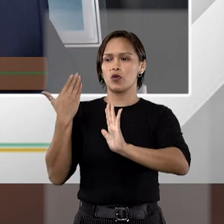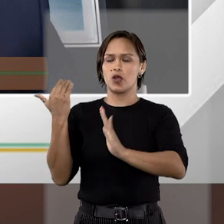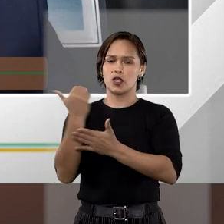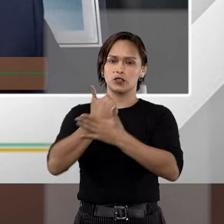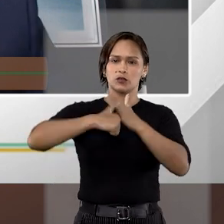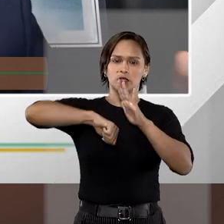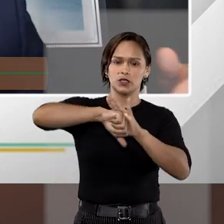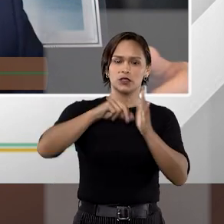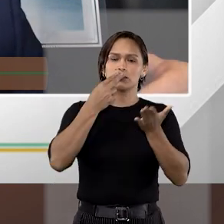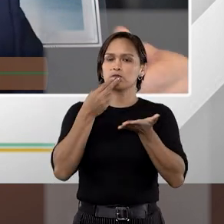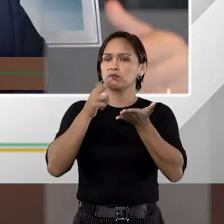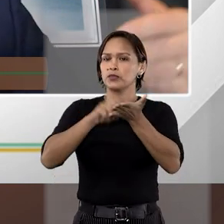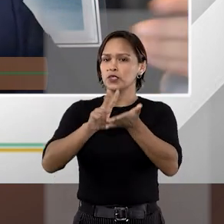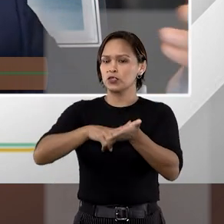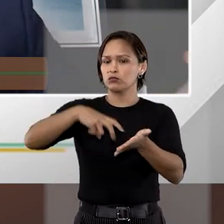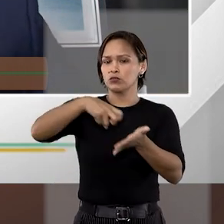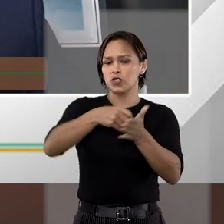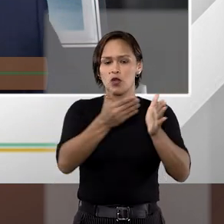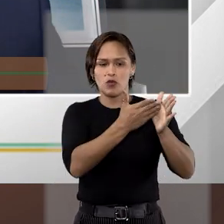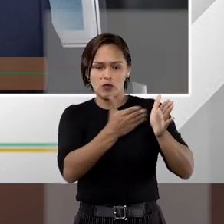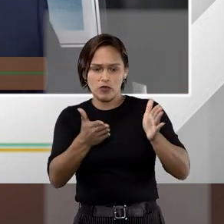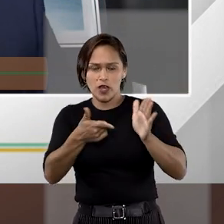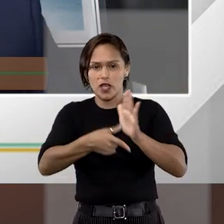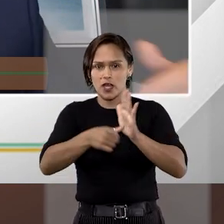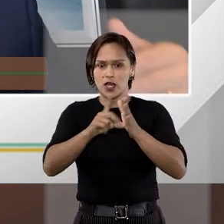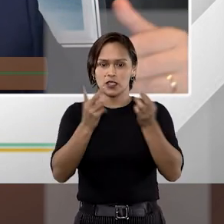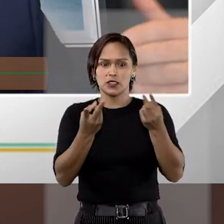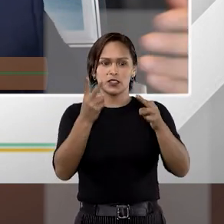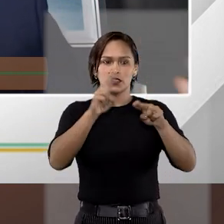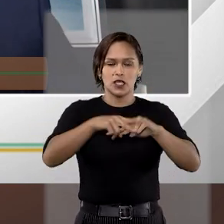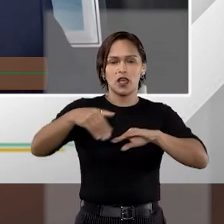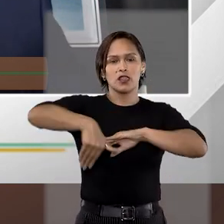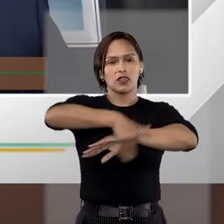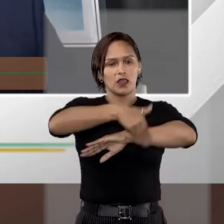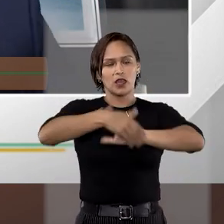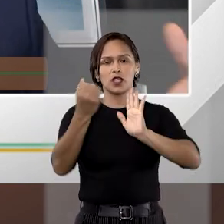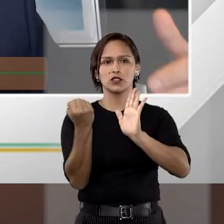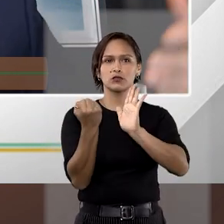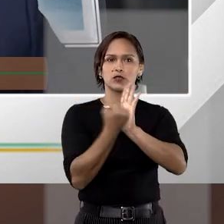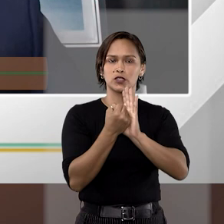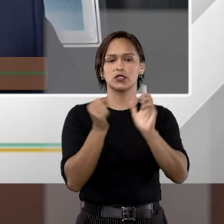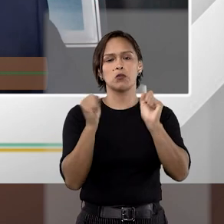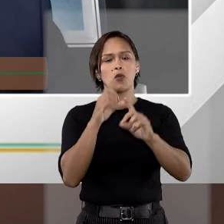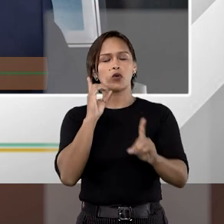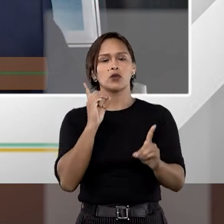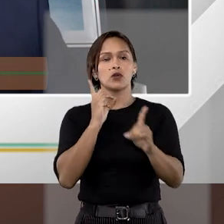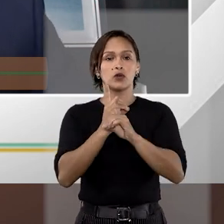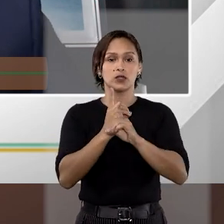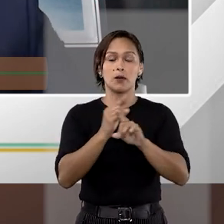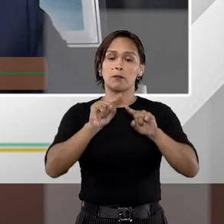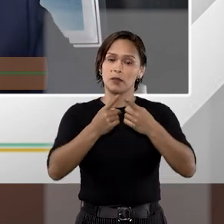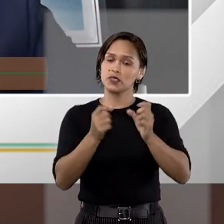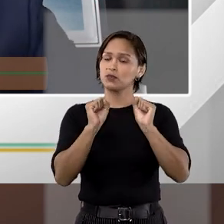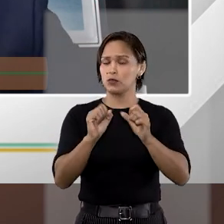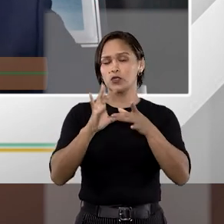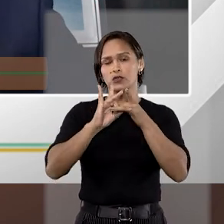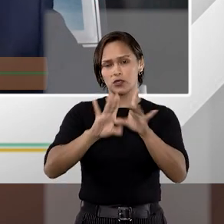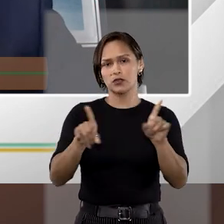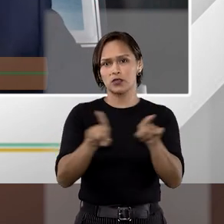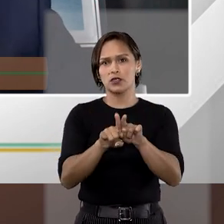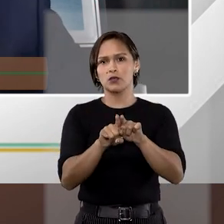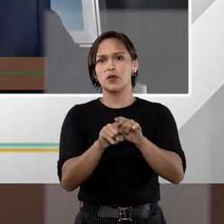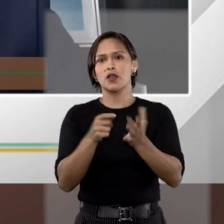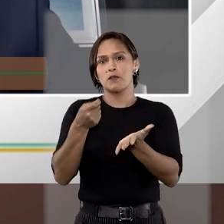não tem nenhum mandado de prisão se ele não pode ter nenhuma passagem policial se ele tem endereço fixo se ele pode ser encontrado mas ele pode